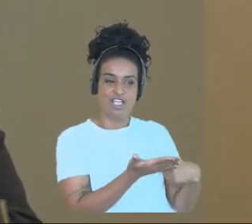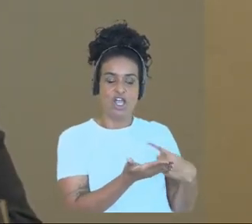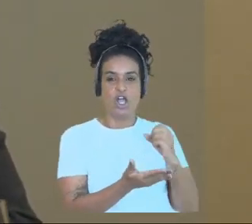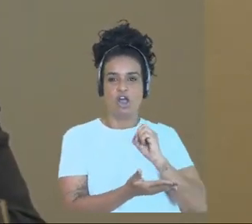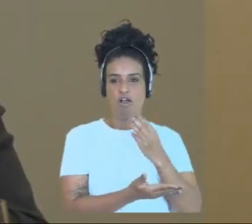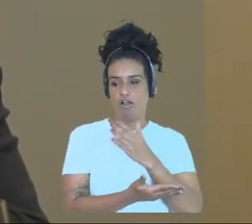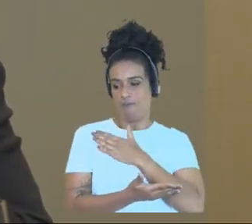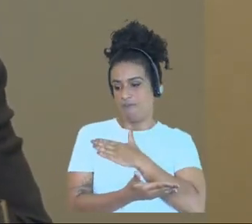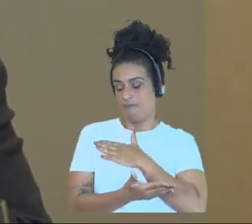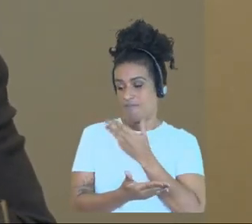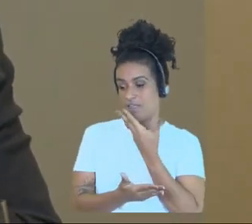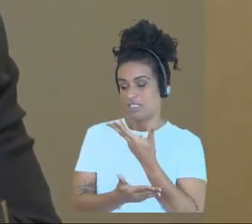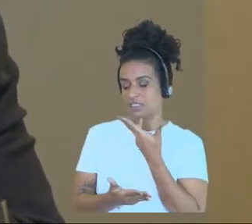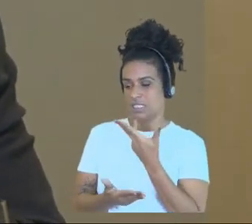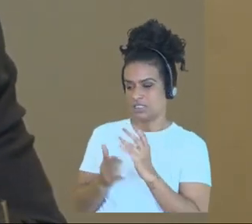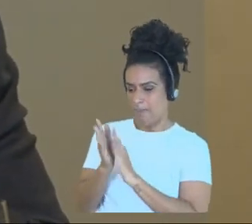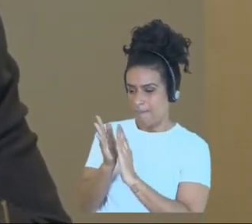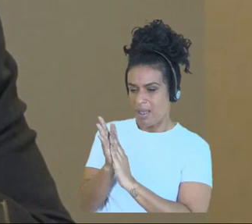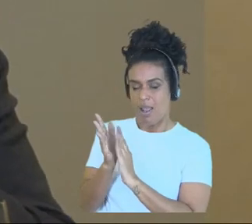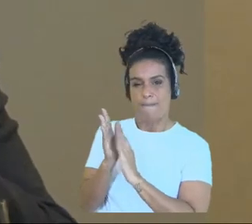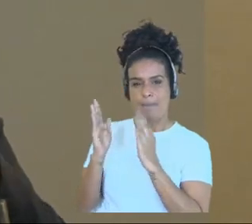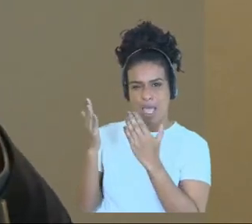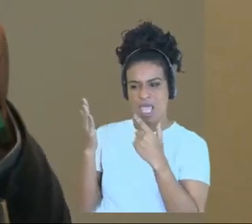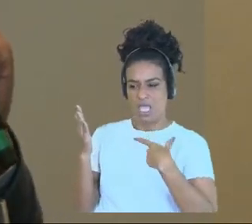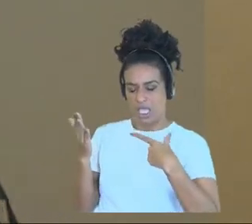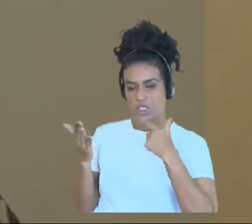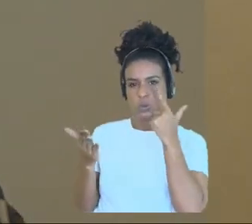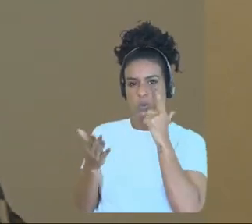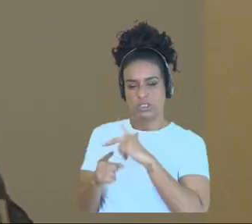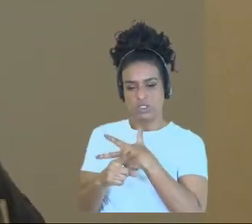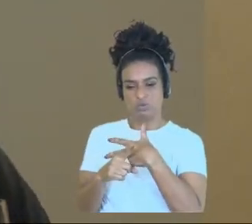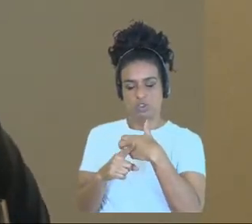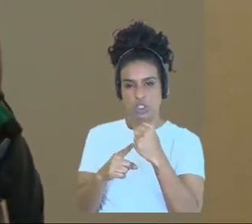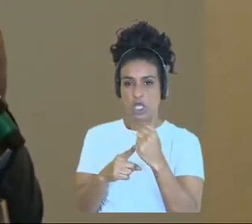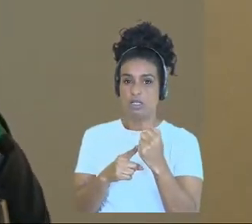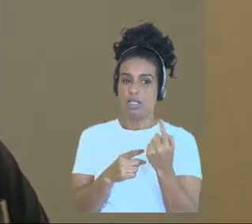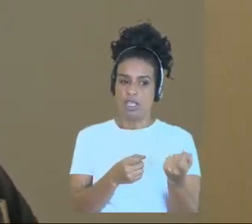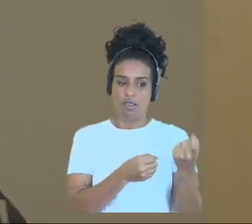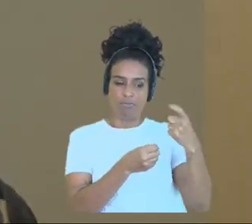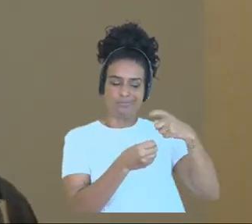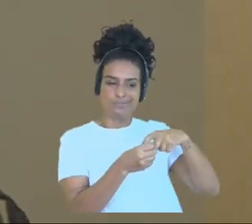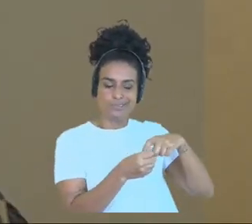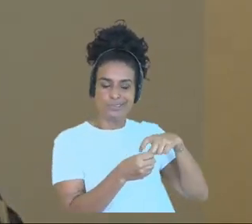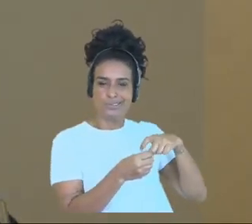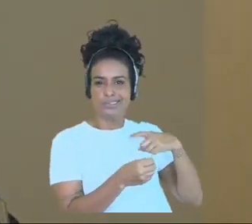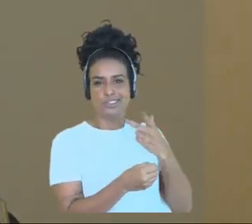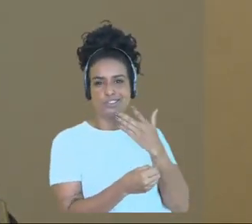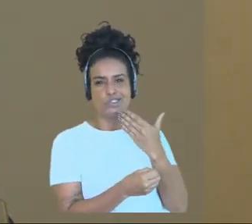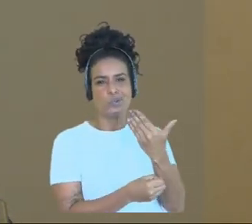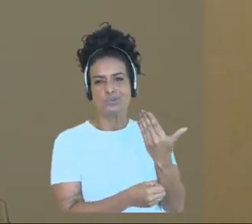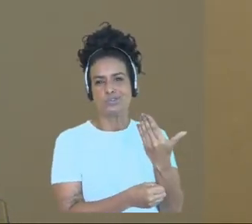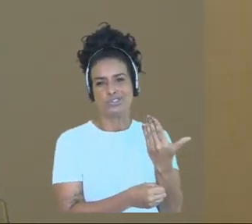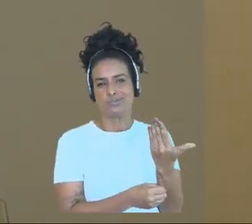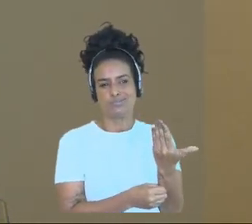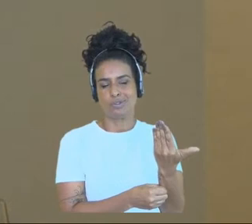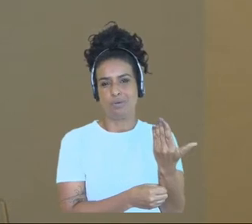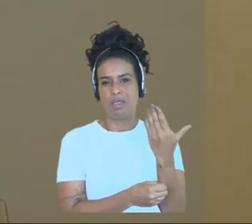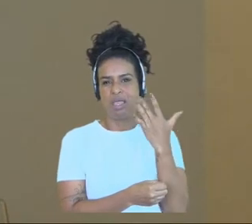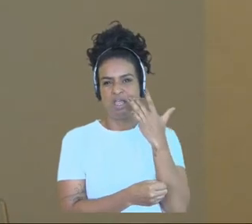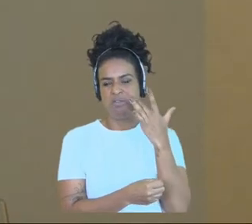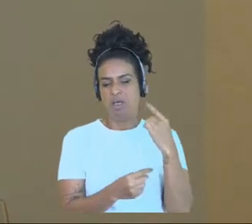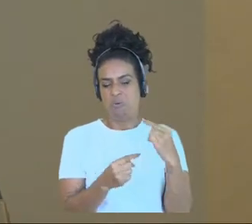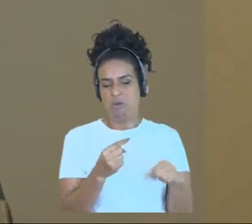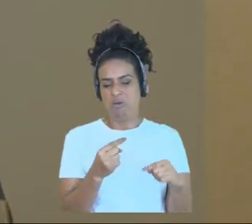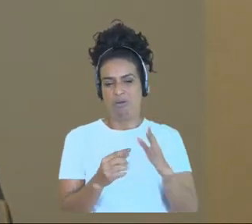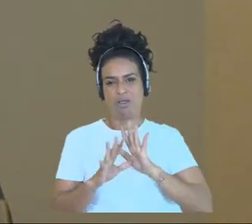presidente Lula significa a comprovação dessa teoria conspiratória de que ele está conectado com o Foro de São Paulo, com não sei o quê. Mas a